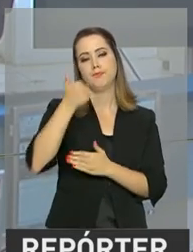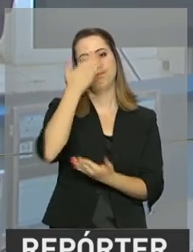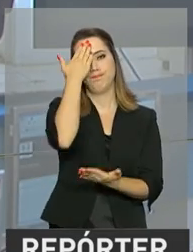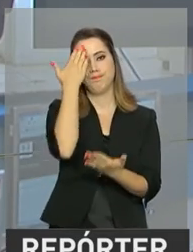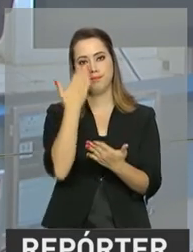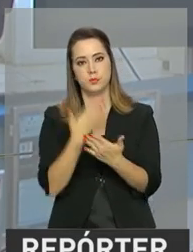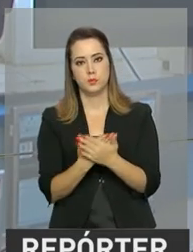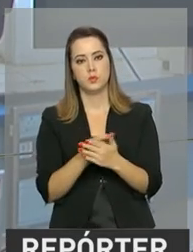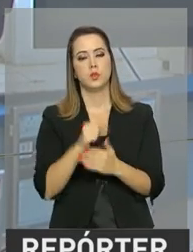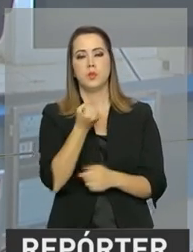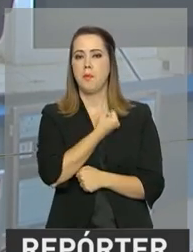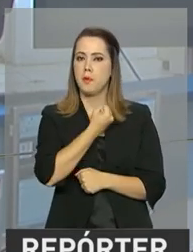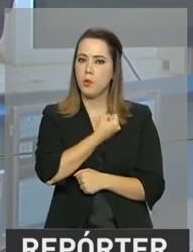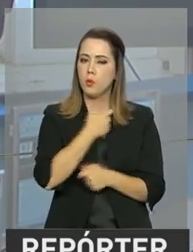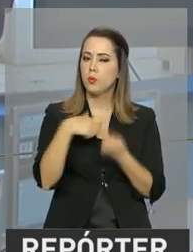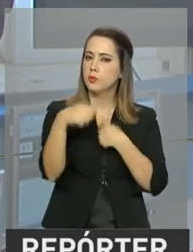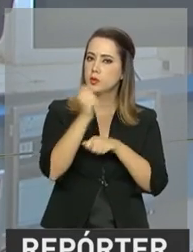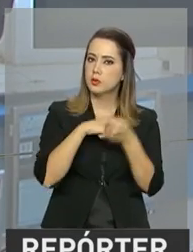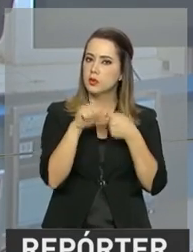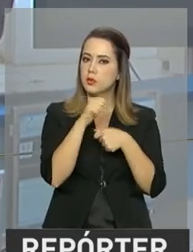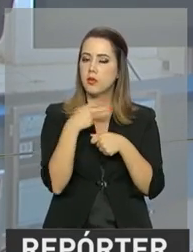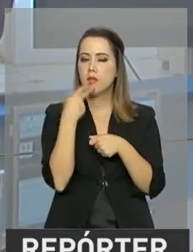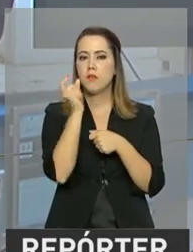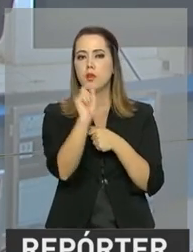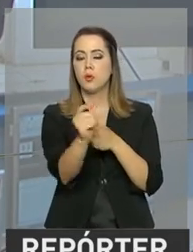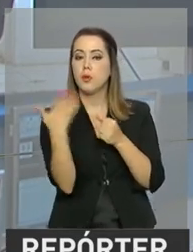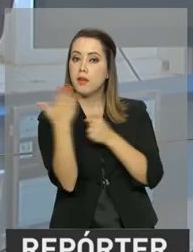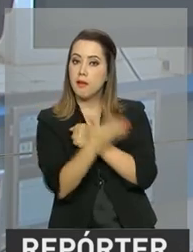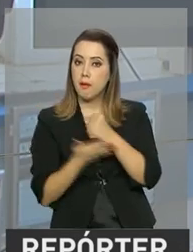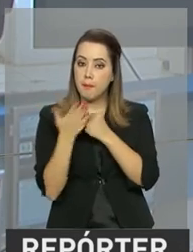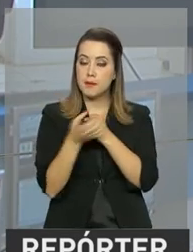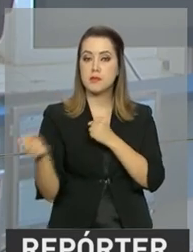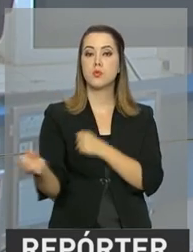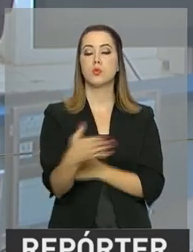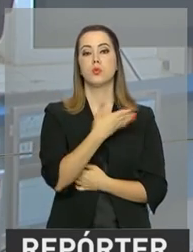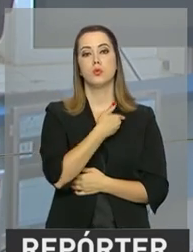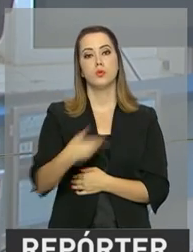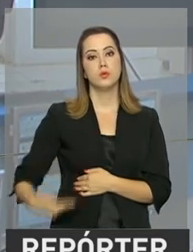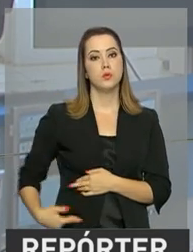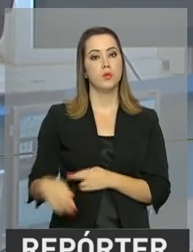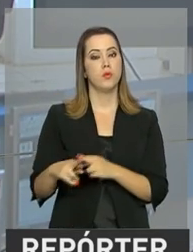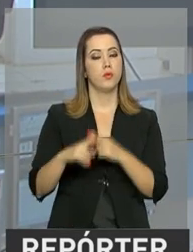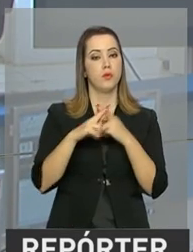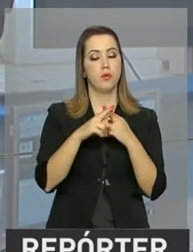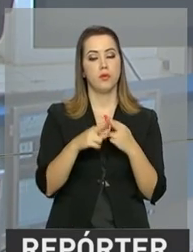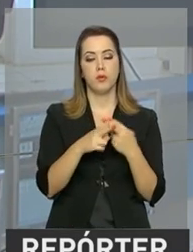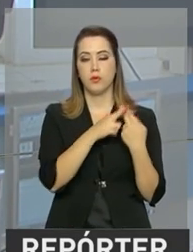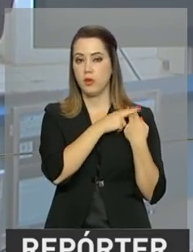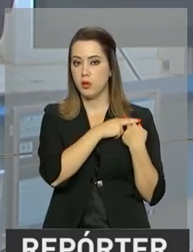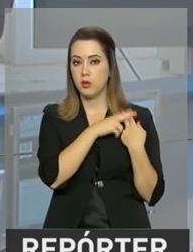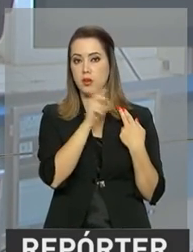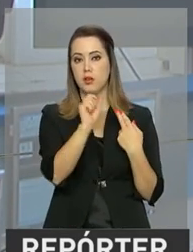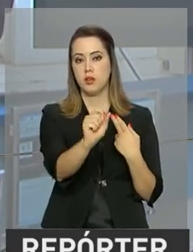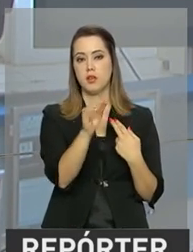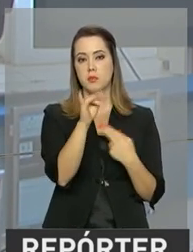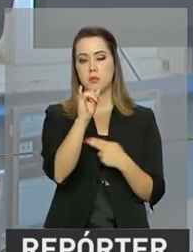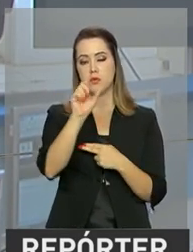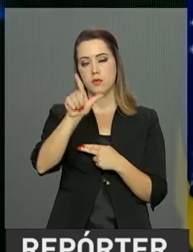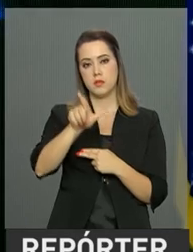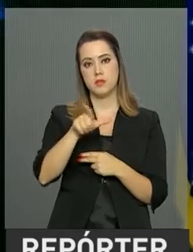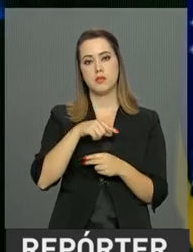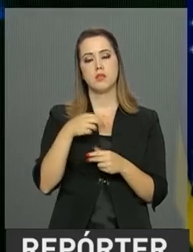indicadores econômicos e disse que o fundamento central do novo governo é a responsabilidade fiscal, monetária e